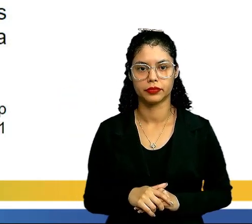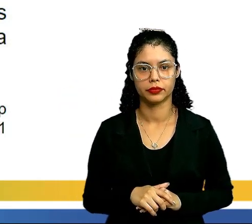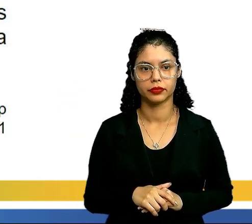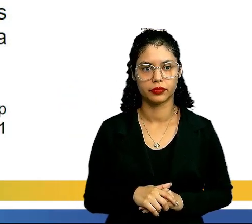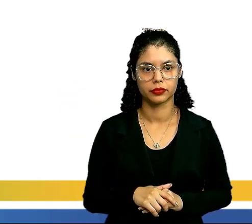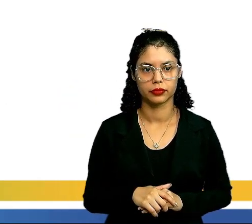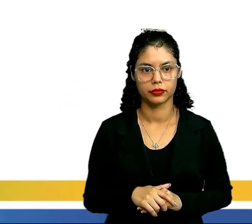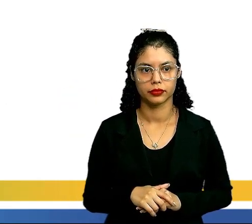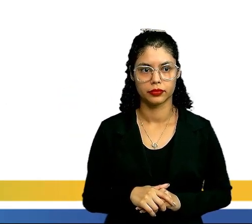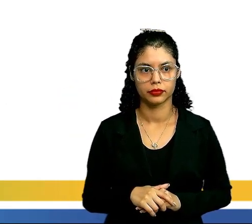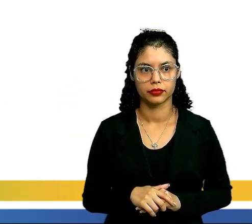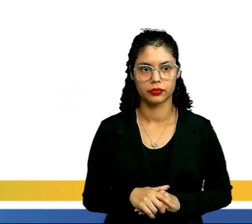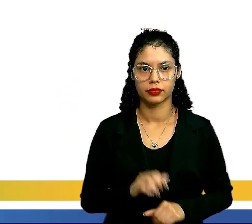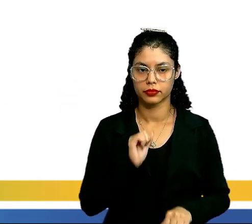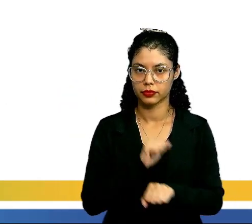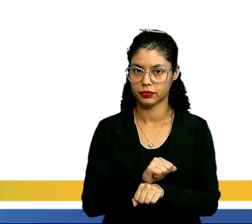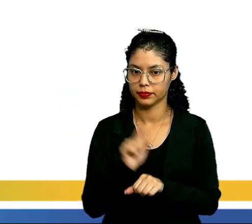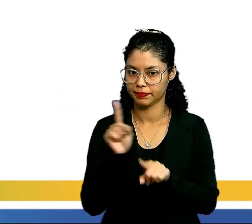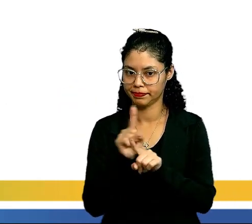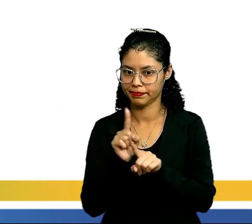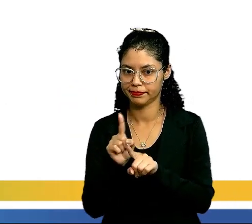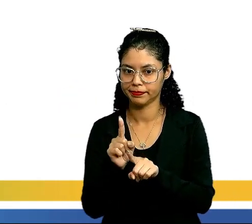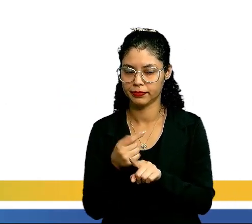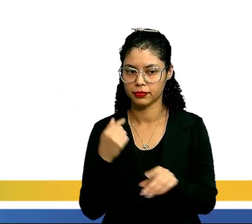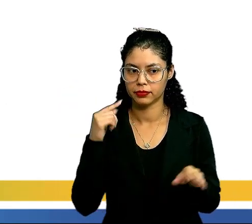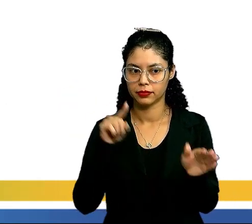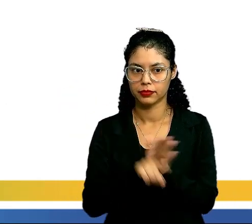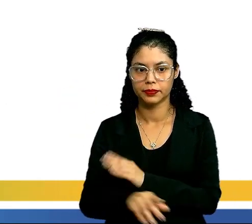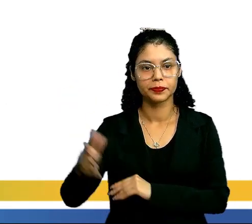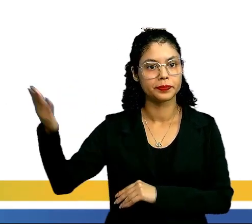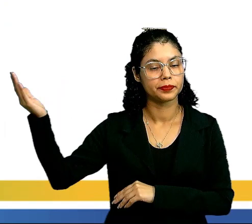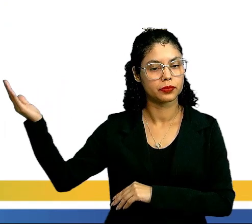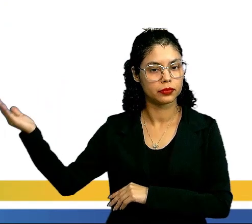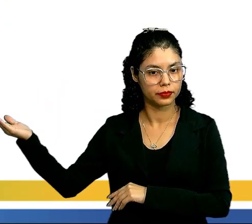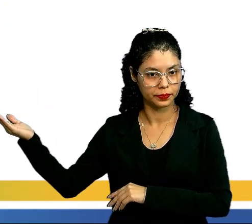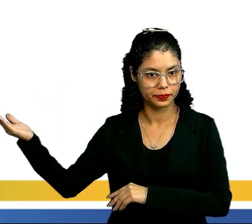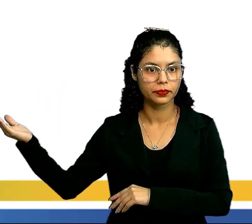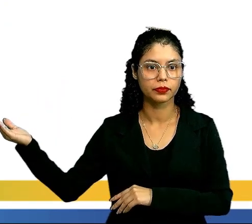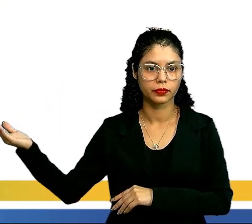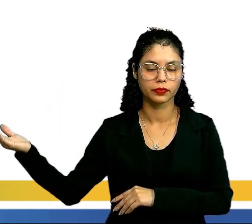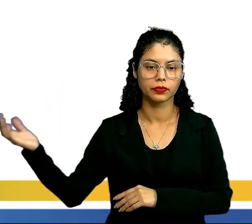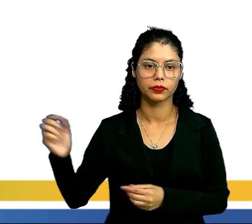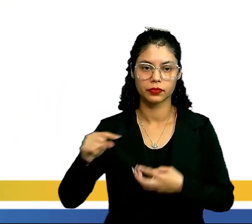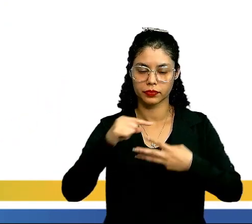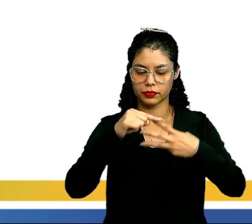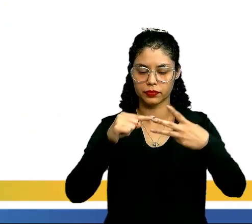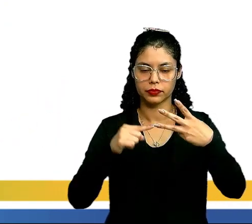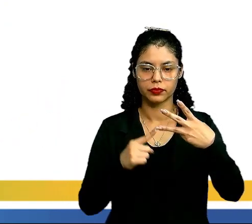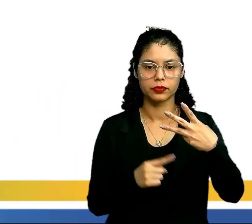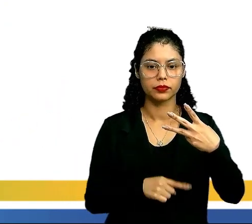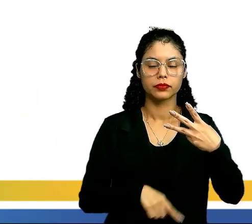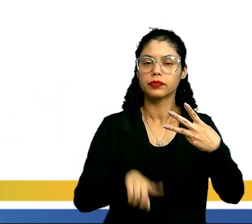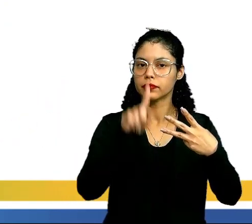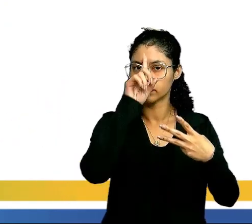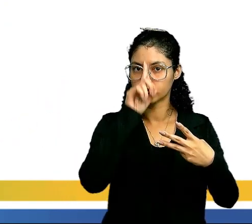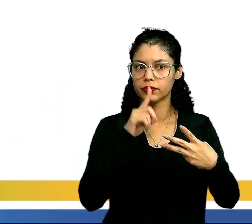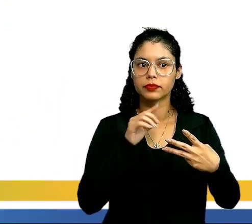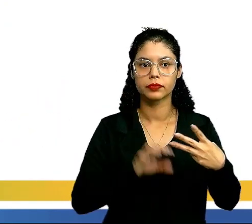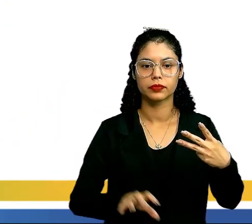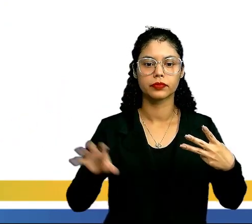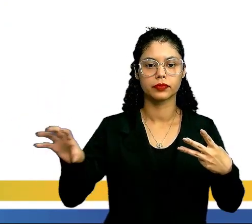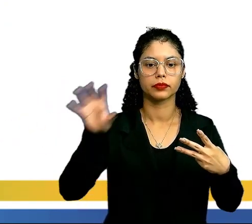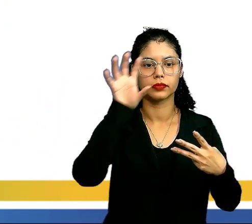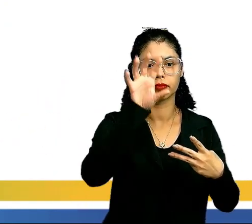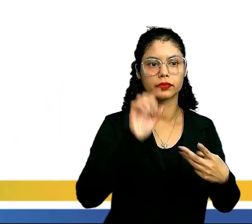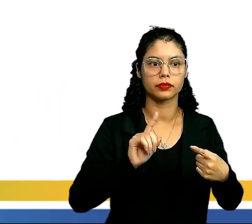questão, mas não para por aí. A questão ainda fornece aí 3 projeções cartográficas,